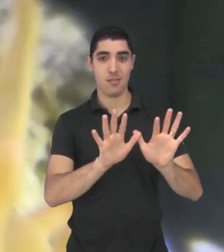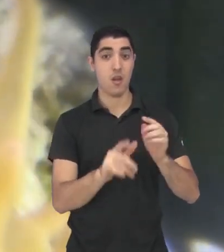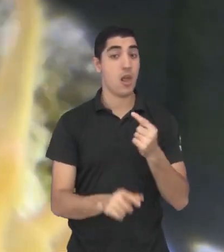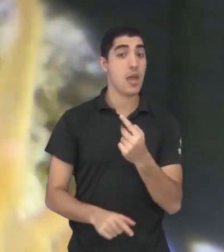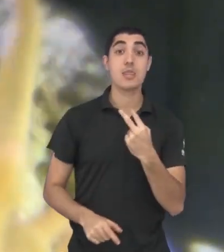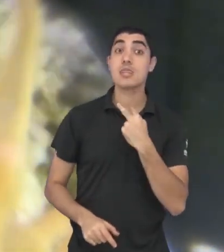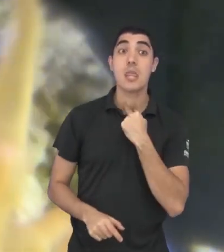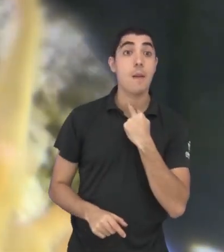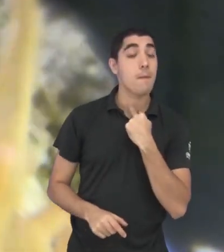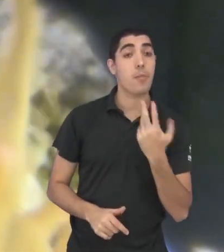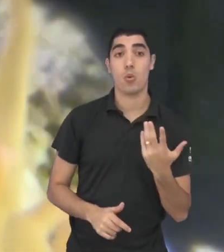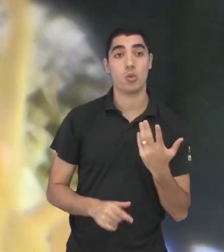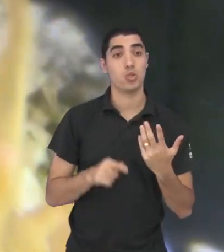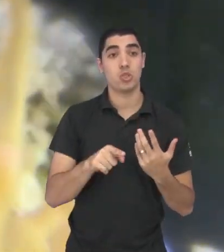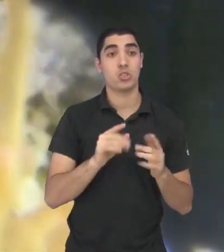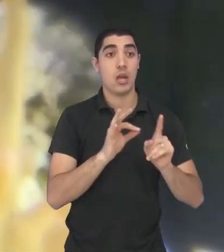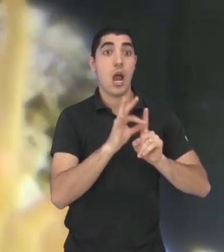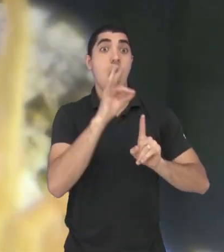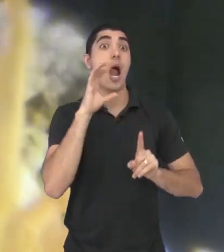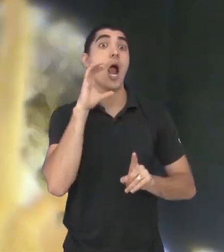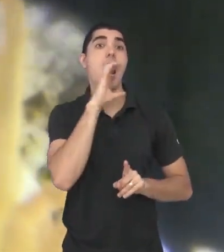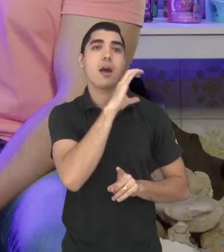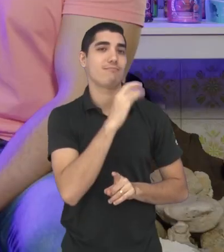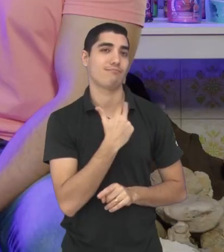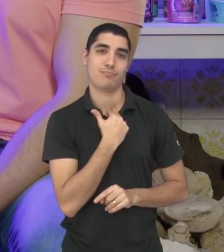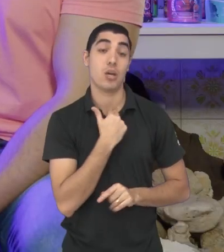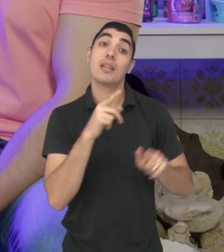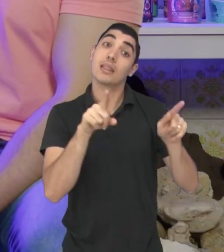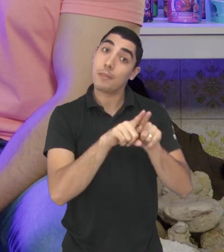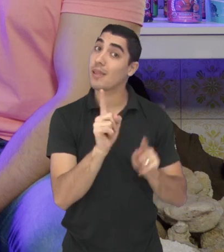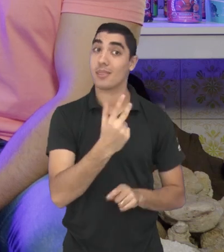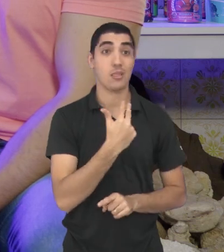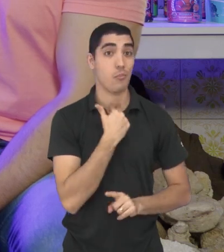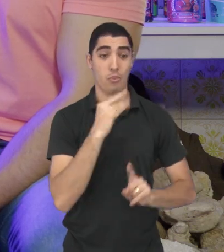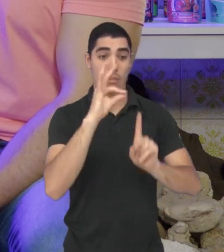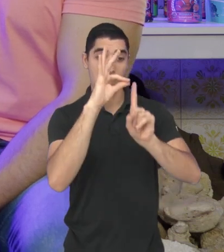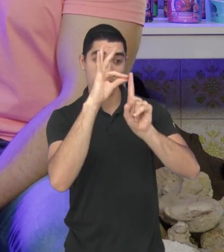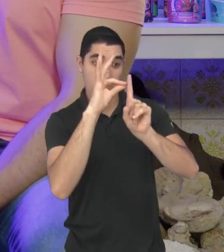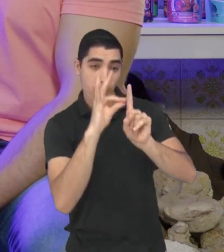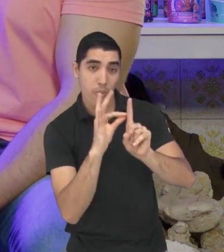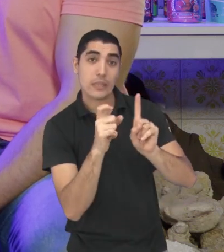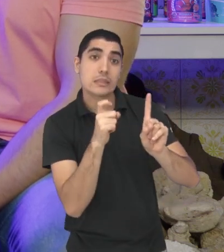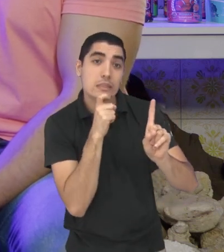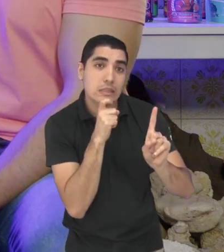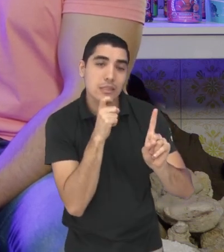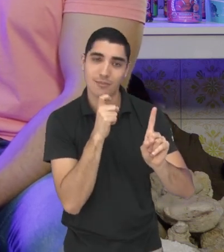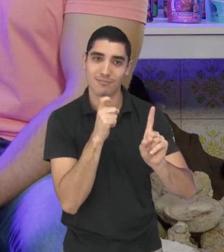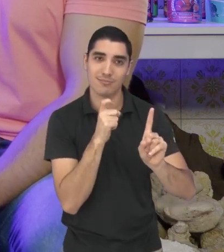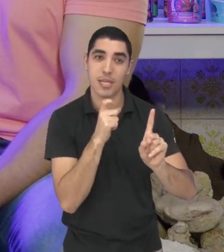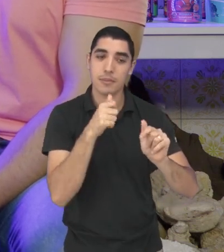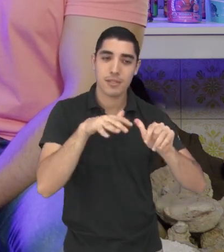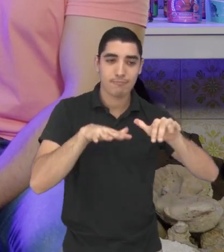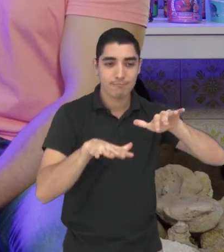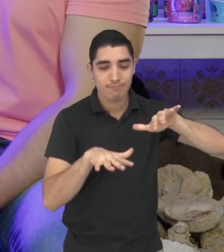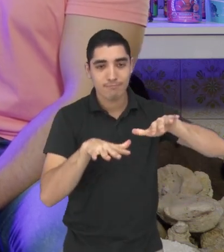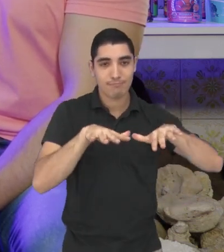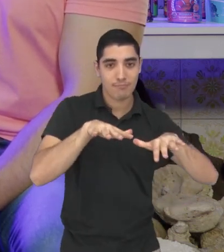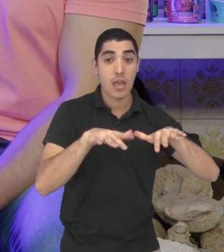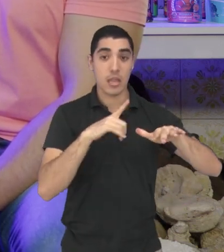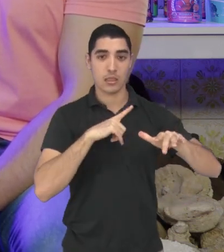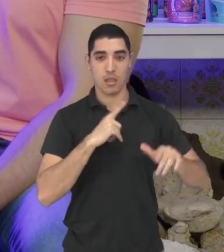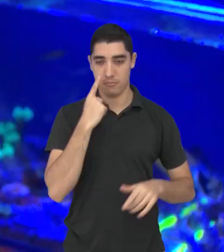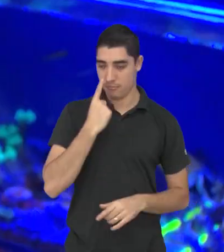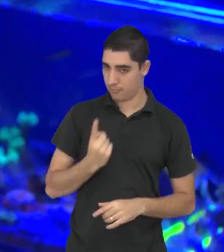elevada, tá? Mas também não pode cair muito no inverno também. Então nós temos